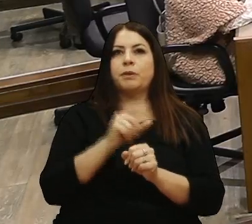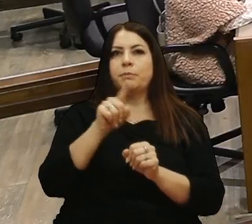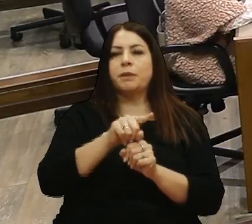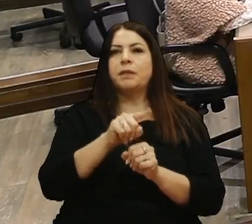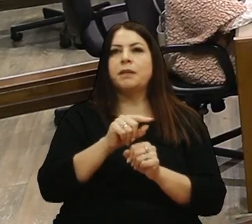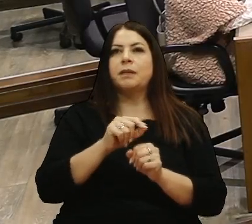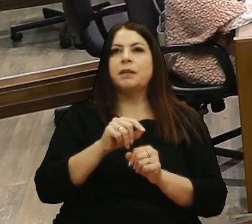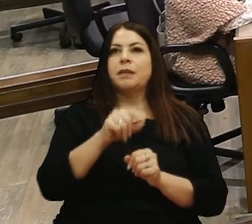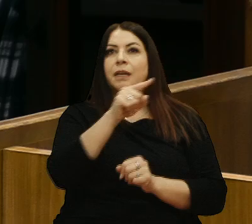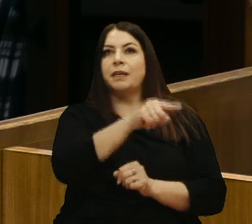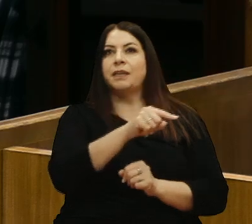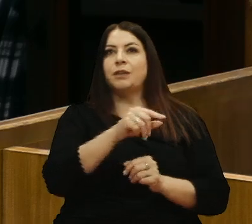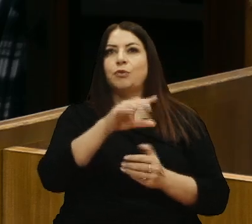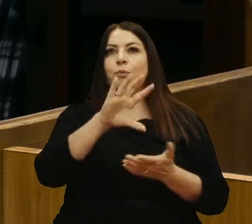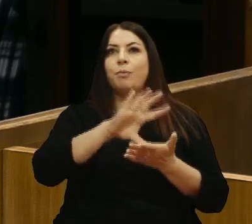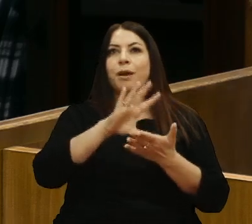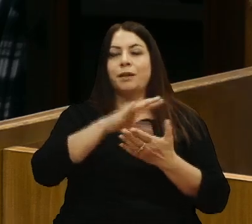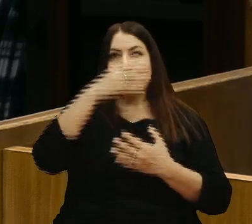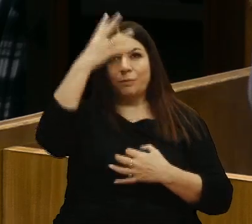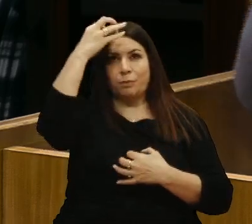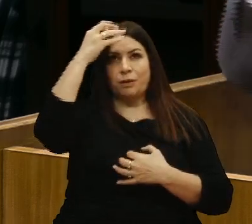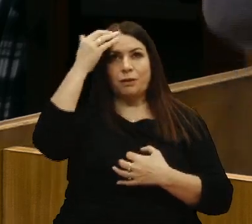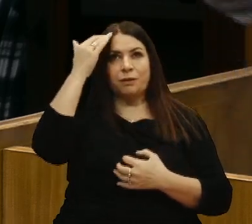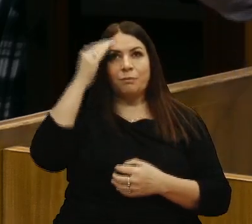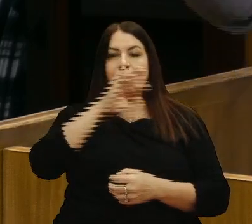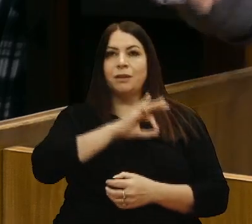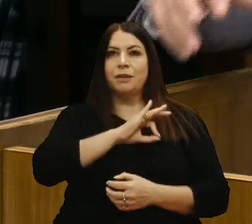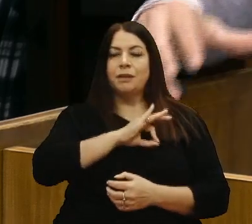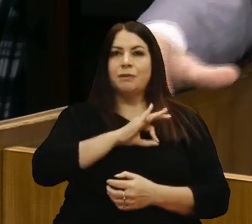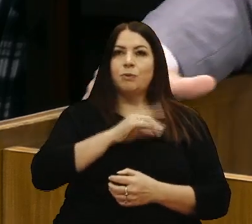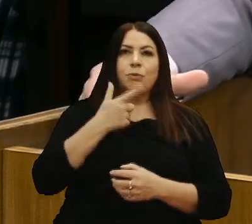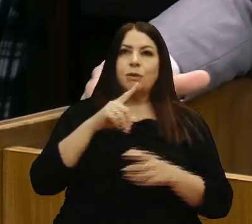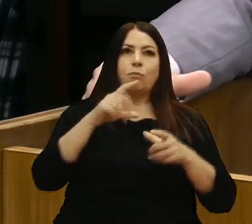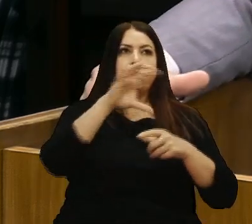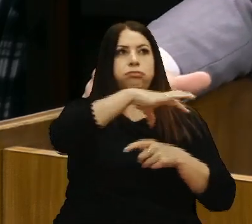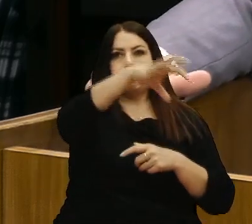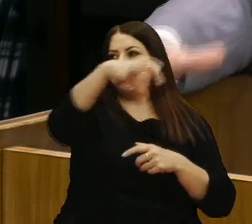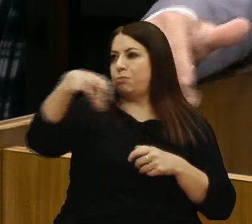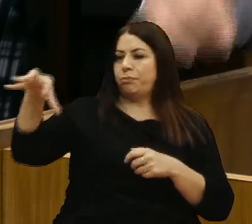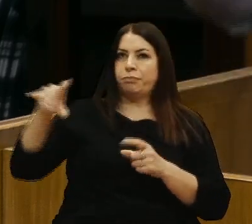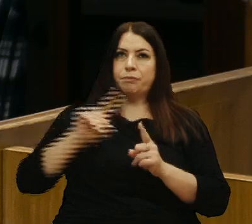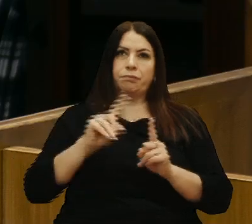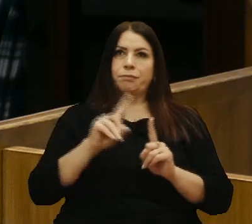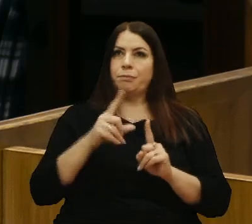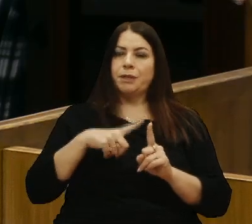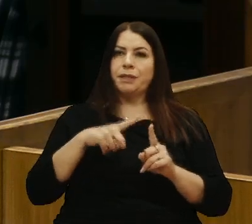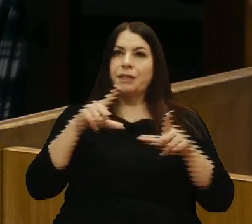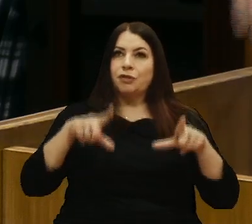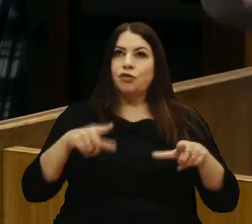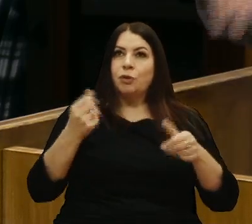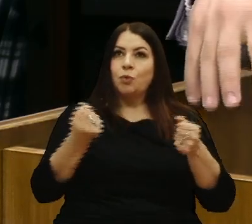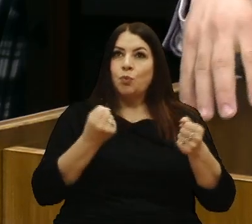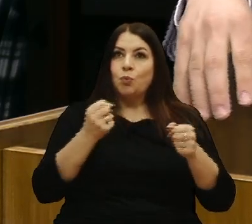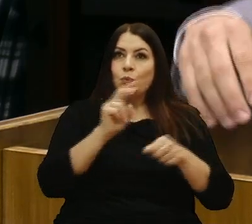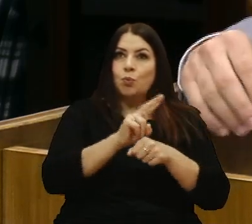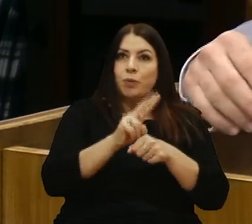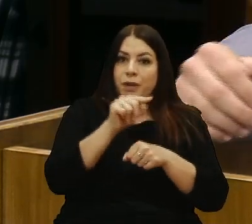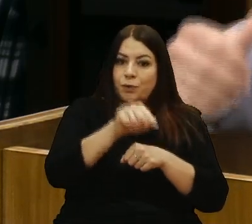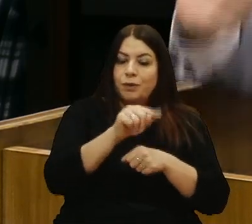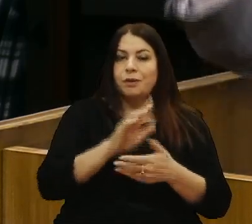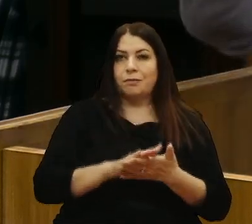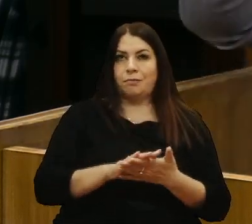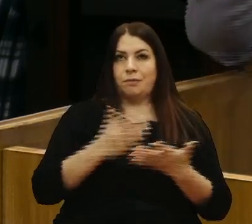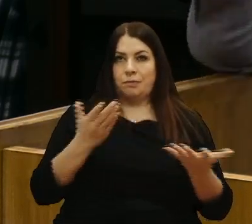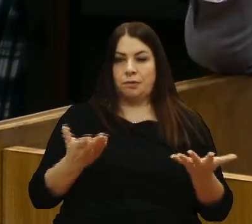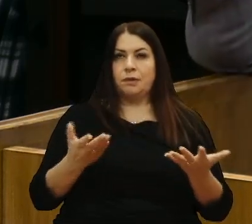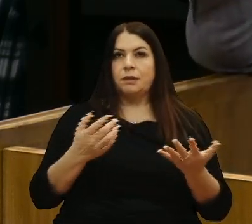no Parque dos Macaquinhos. Para a Brigada Militar não é interessante ter várias companhias espalhadas, porque eles têm que deixar uma guarnição cuidando da companhia.